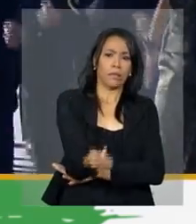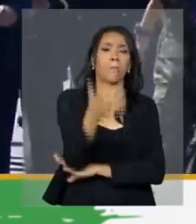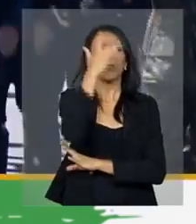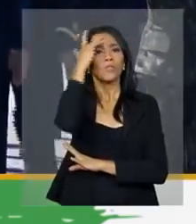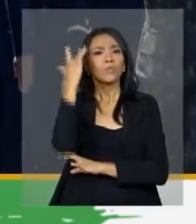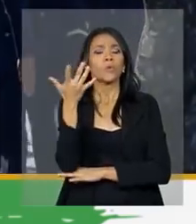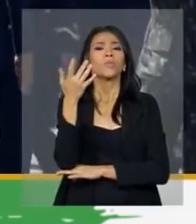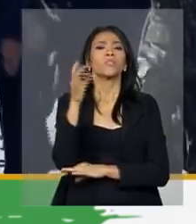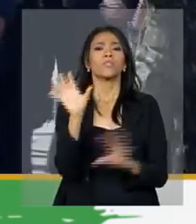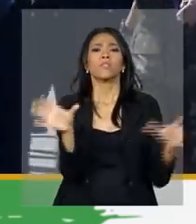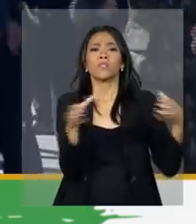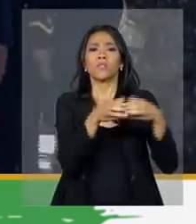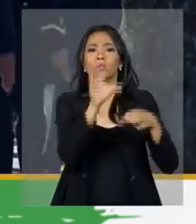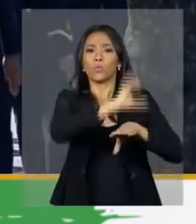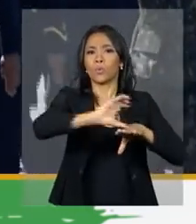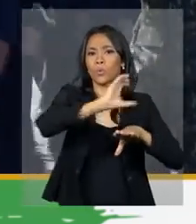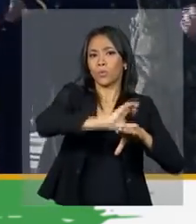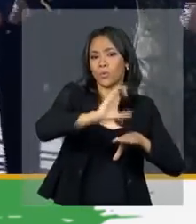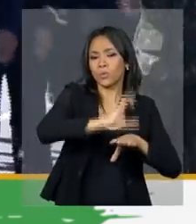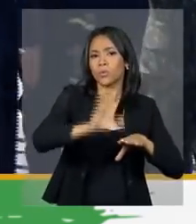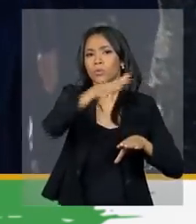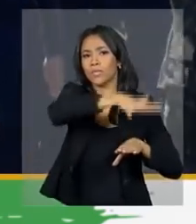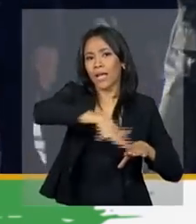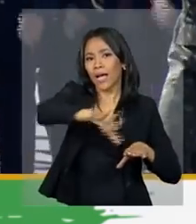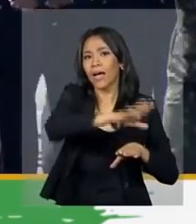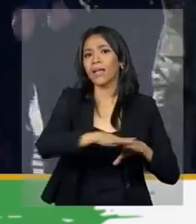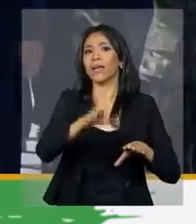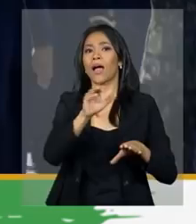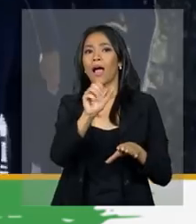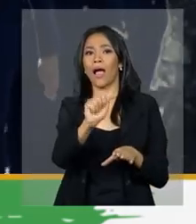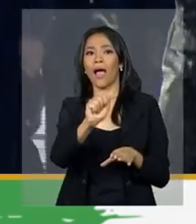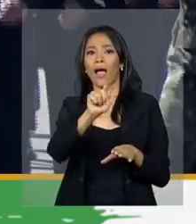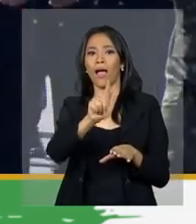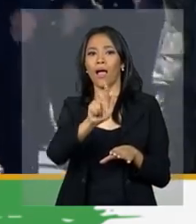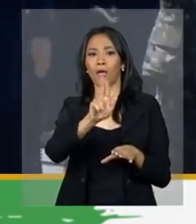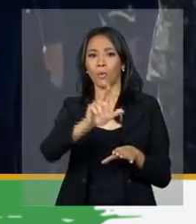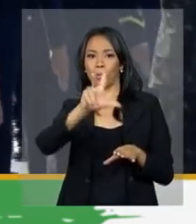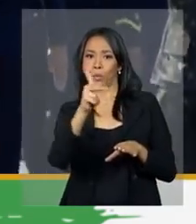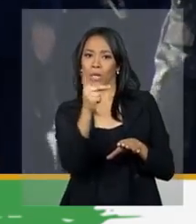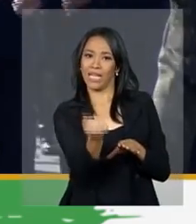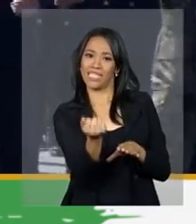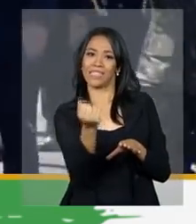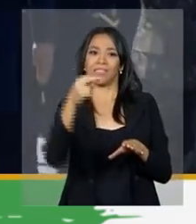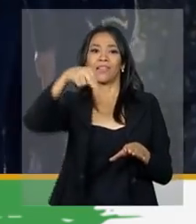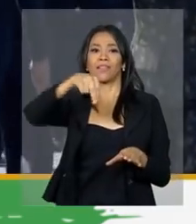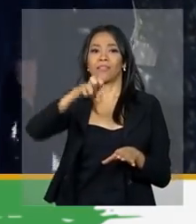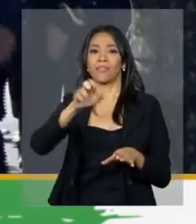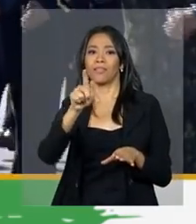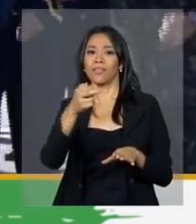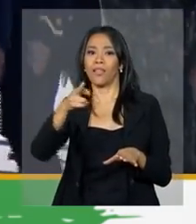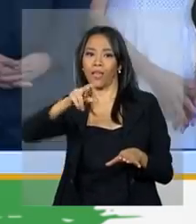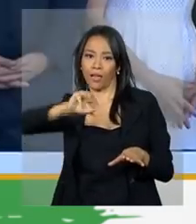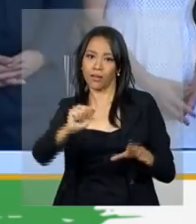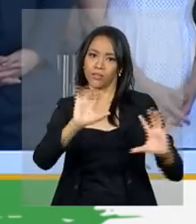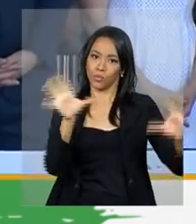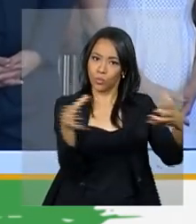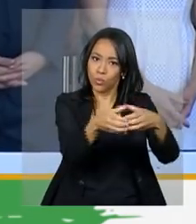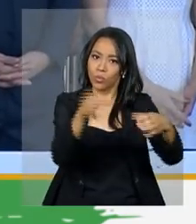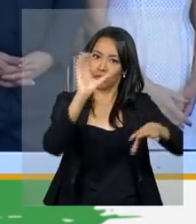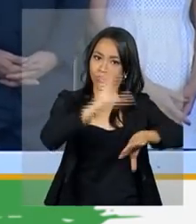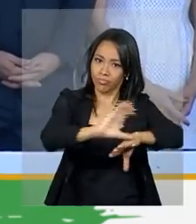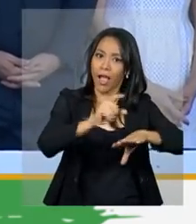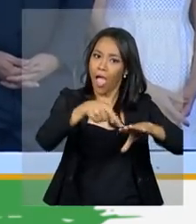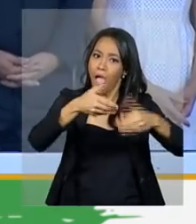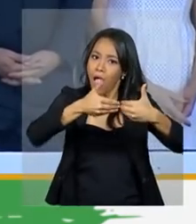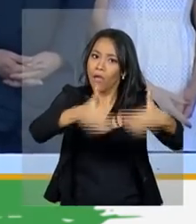do curso de cavalaria da Academia Militar das Agulhas Negras. São 12 bandeiras históricas. São eles quem abrem o desfile.